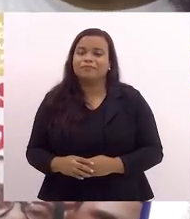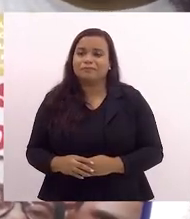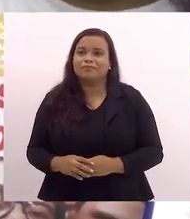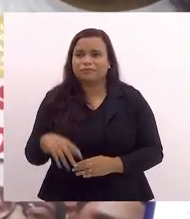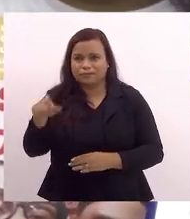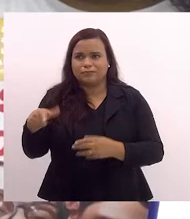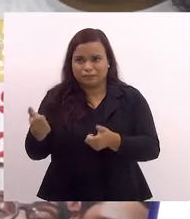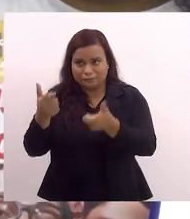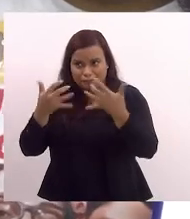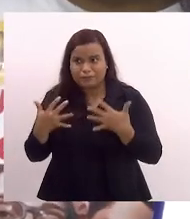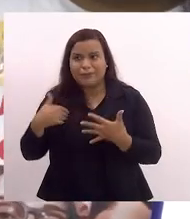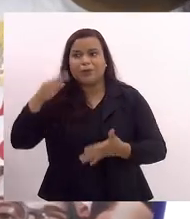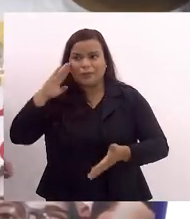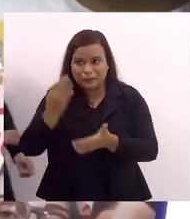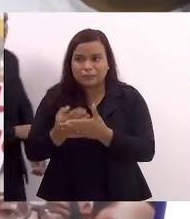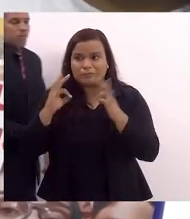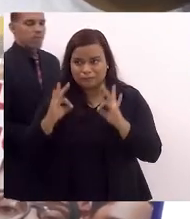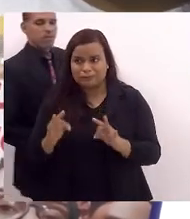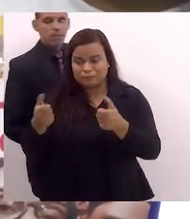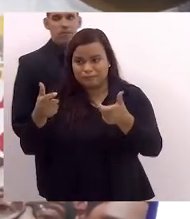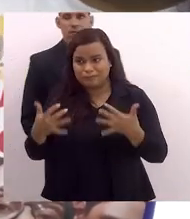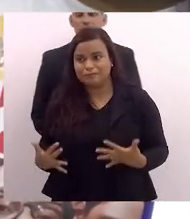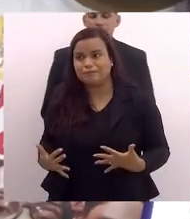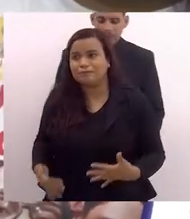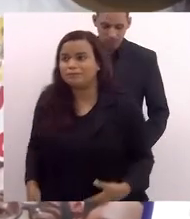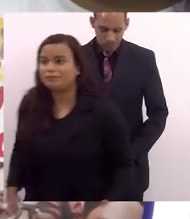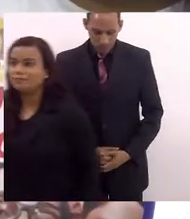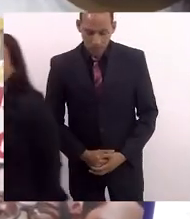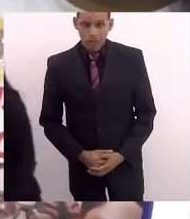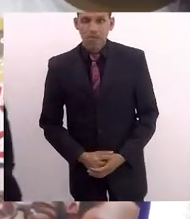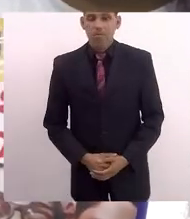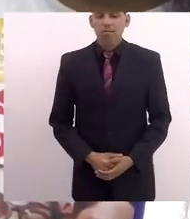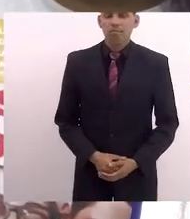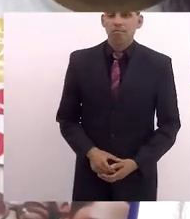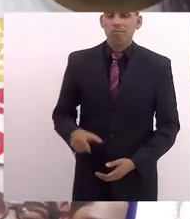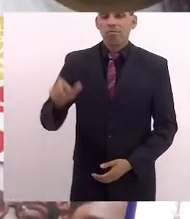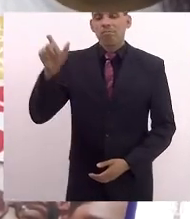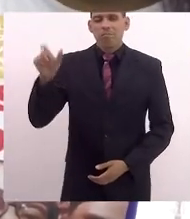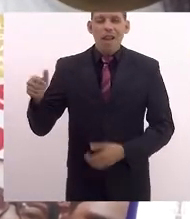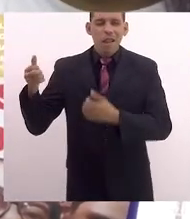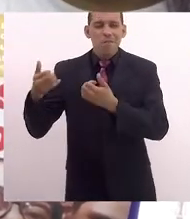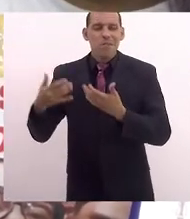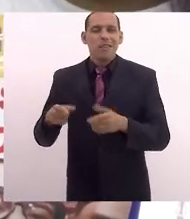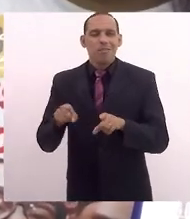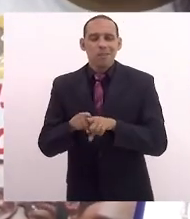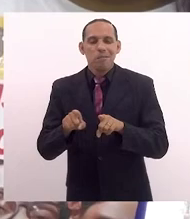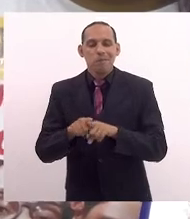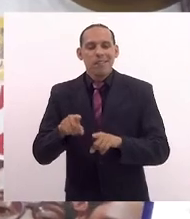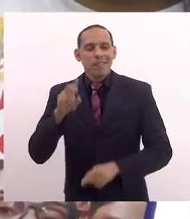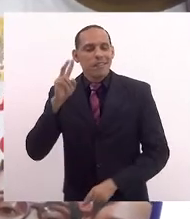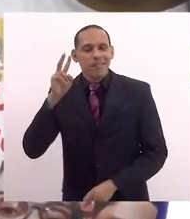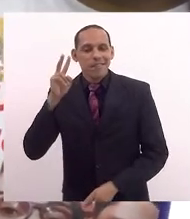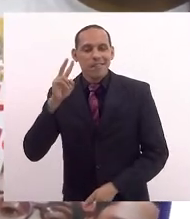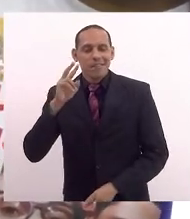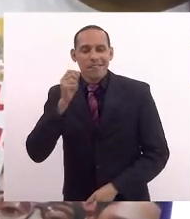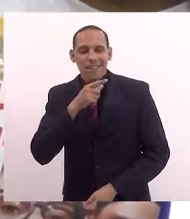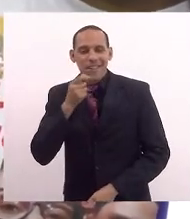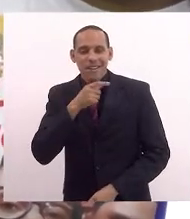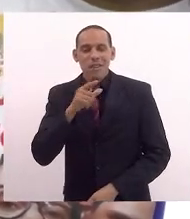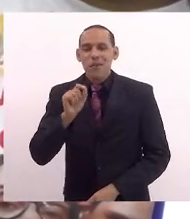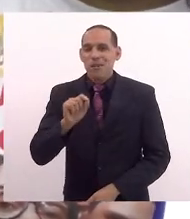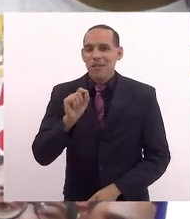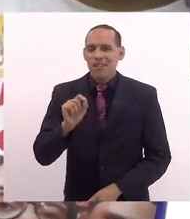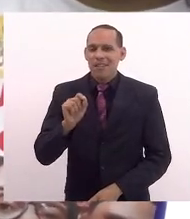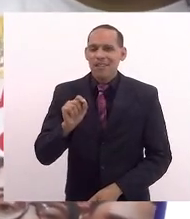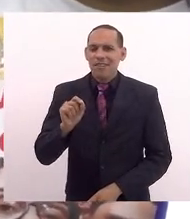mim, acreditei muito na palavra dela. E ela conta uma coisa engraçada também, que ela falou,